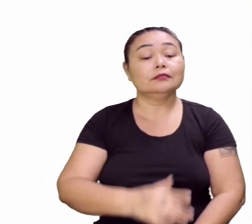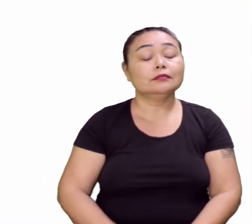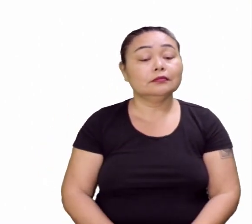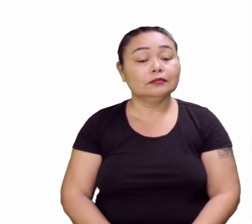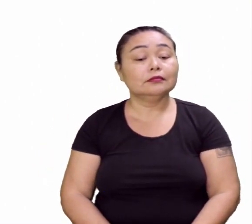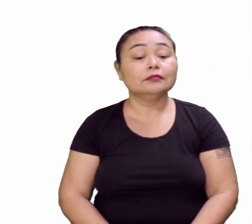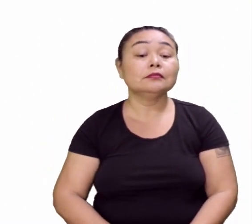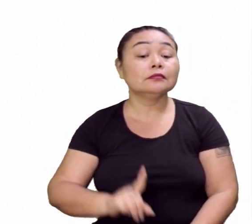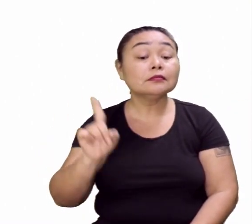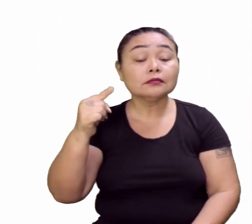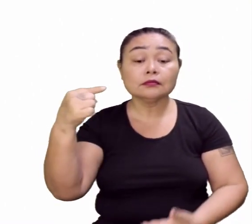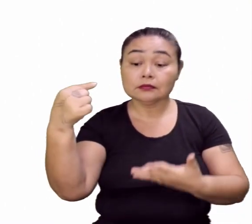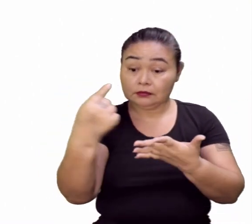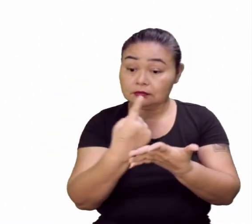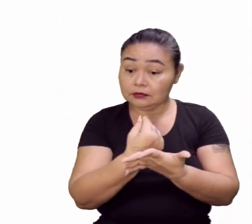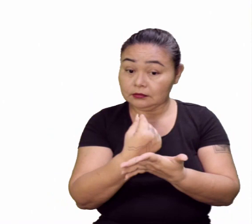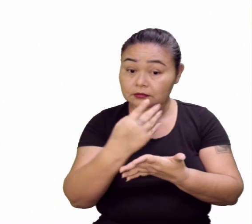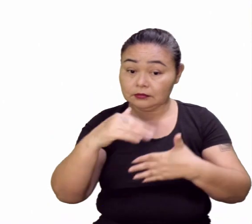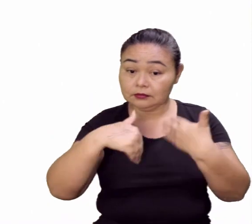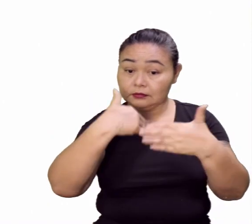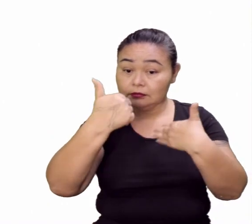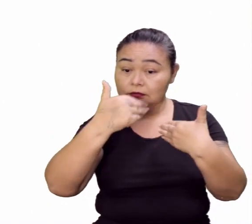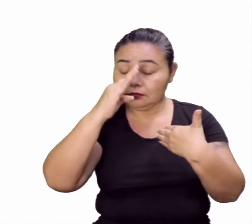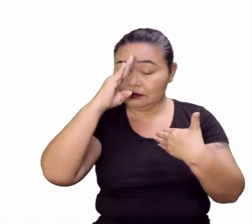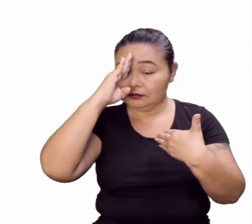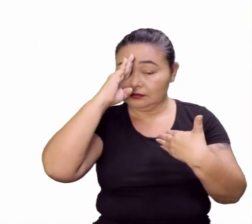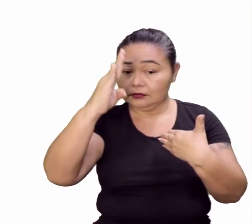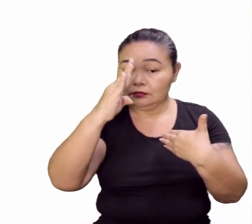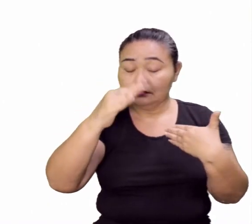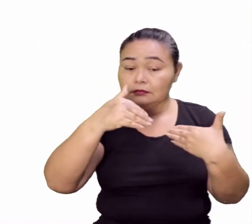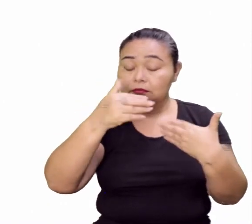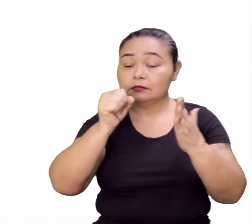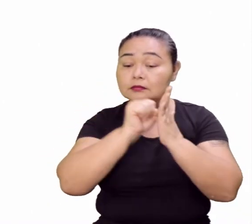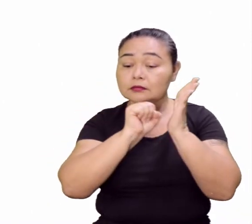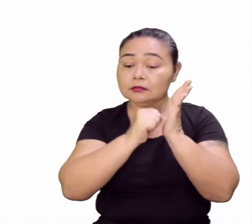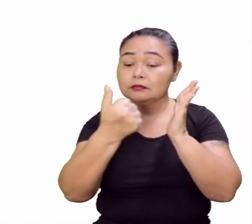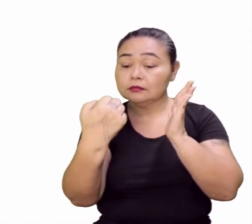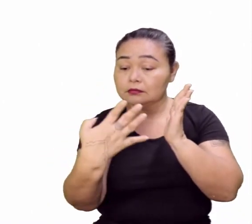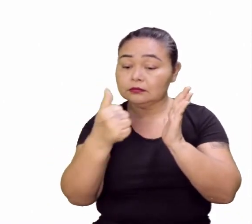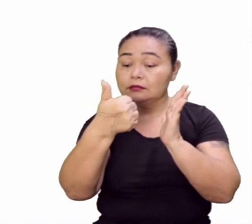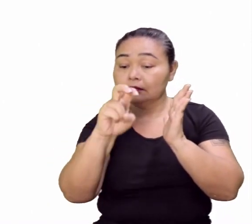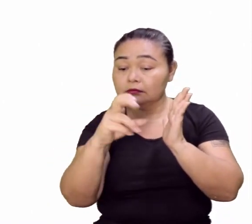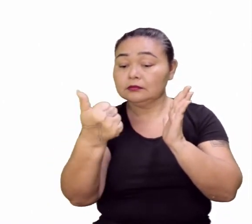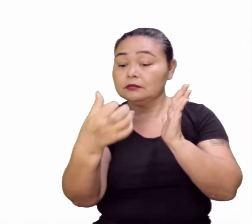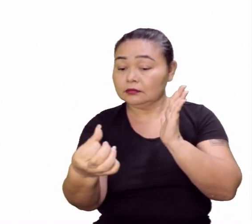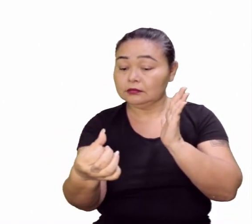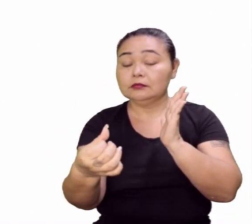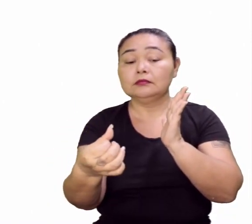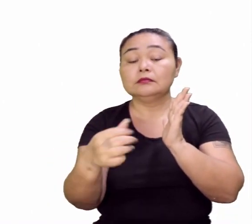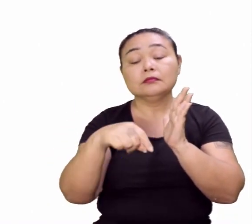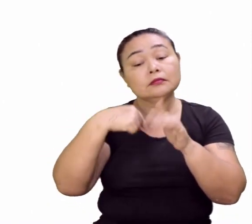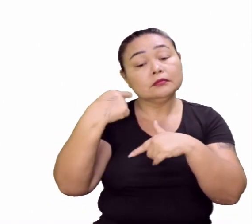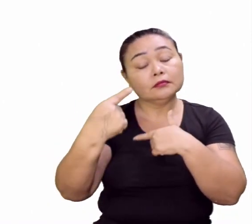capitalismo. E esse capitalismo desenvolvido principalmente a partir do século XIV, XV, XVI,